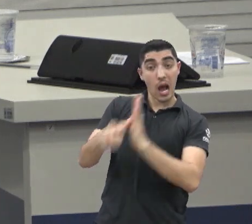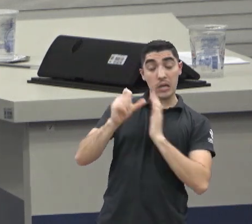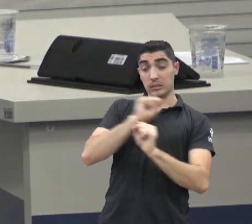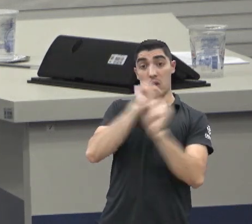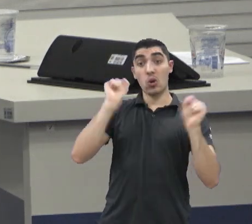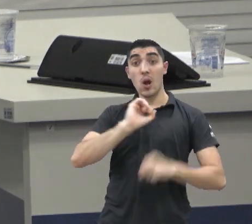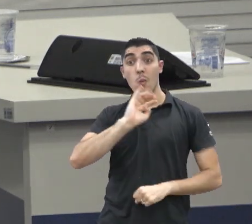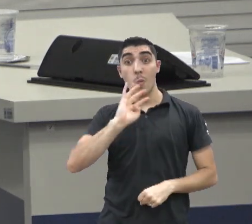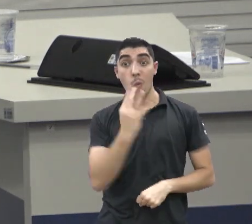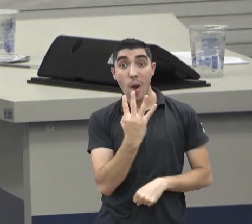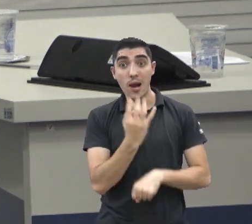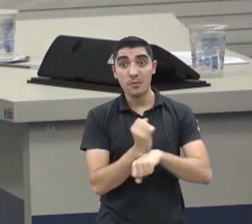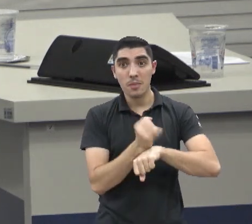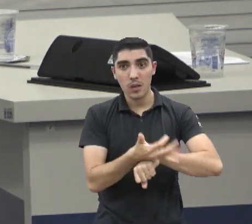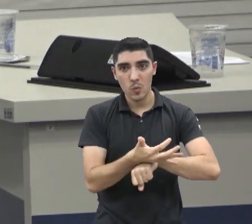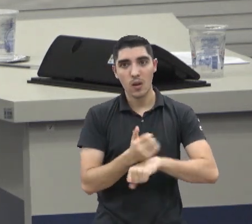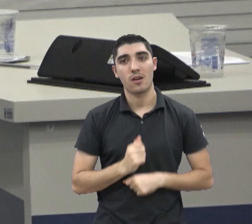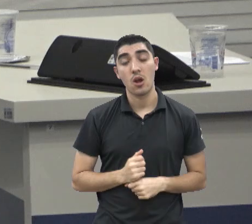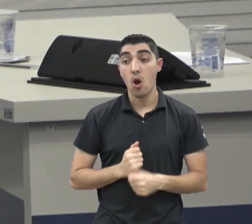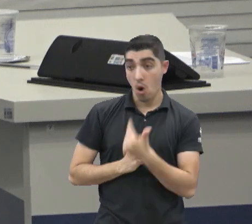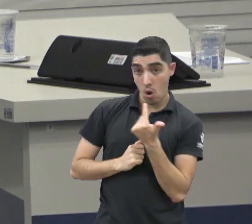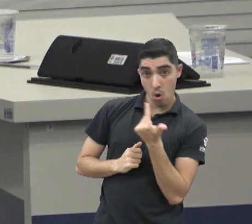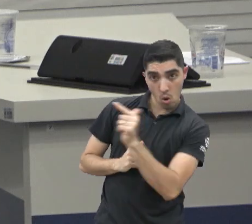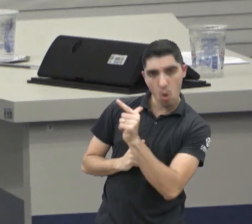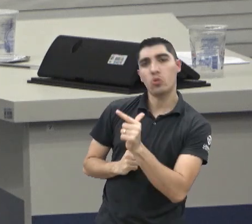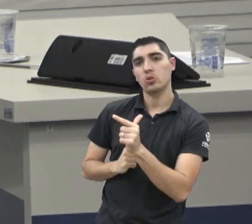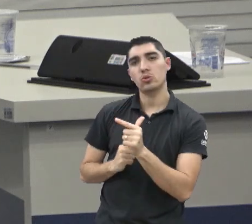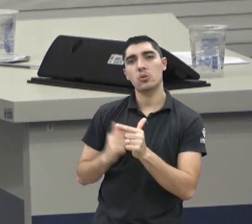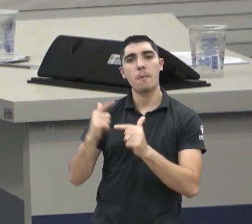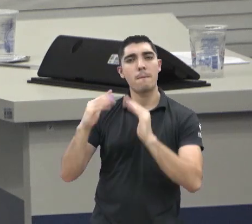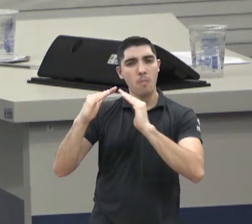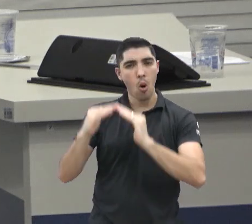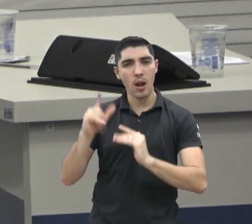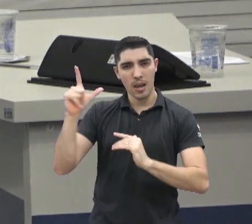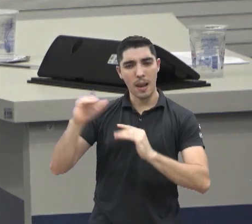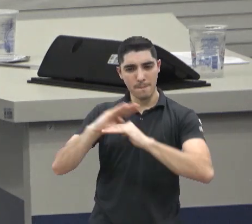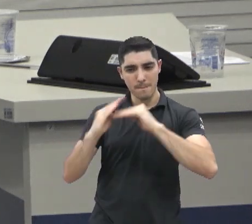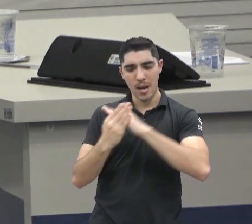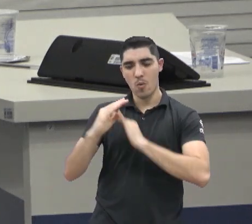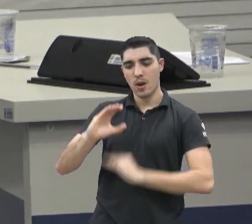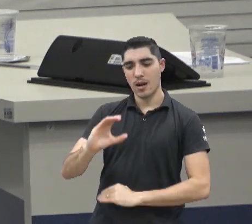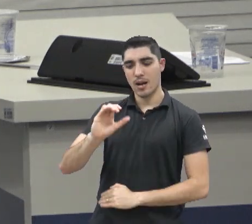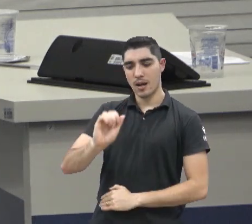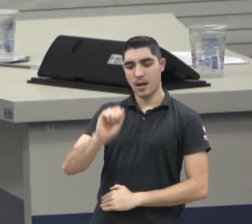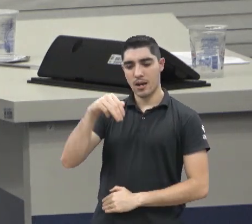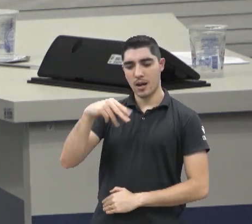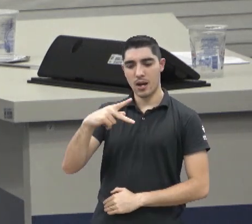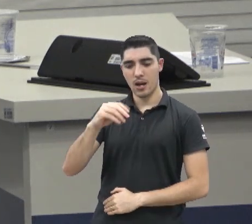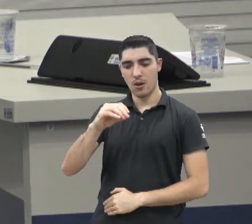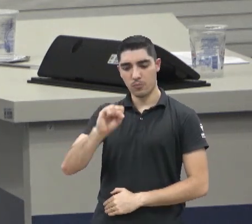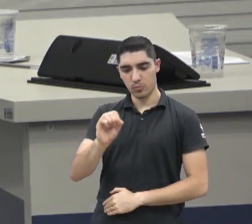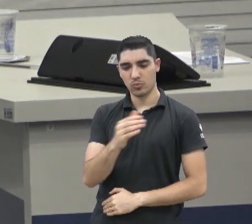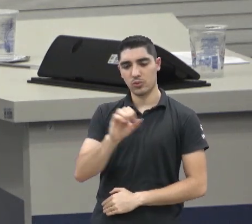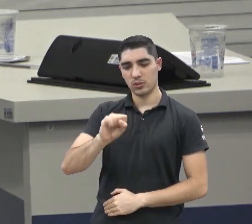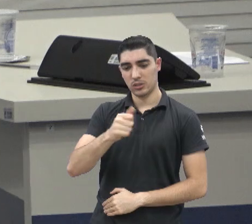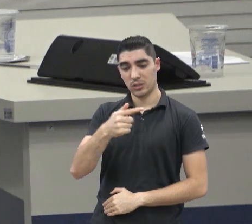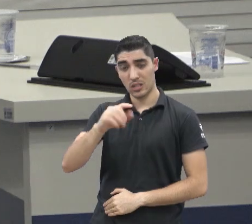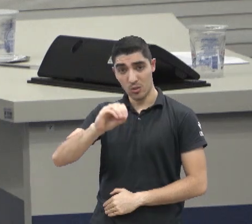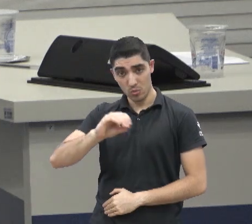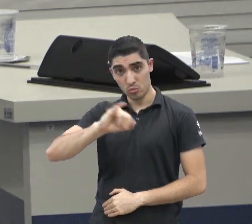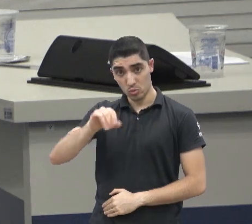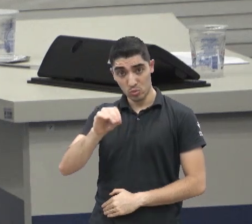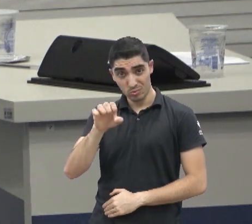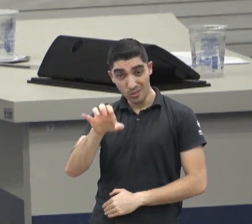às 8, né, que moram lá no campus de São José, acordam 5 horas e fazem 4 baldeação. Então, é